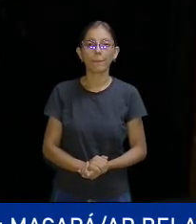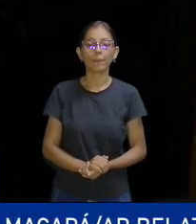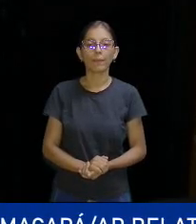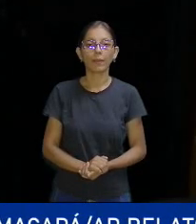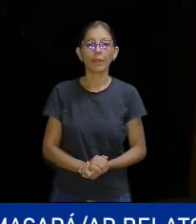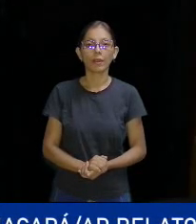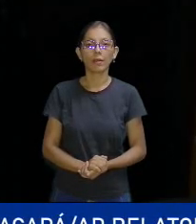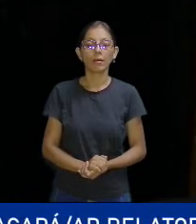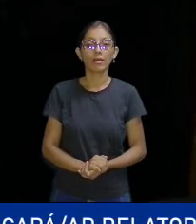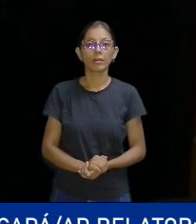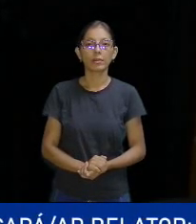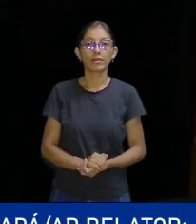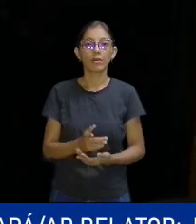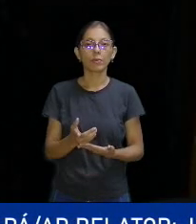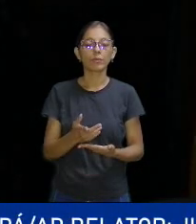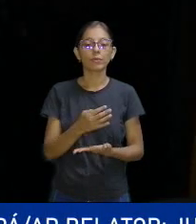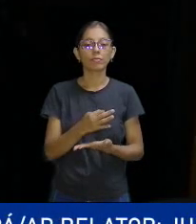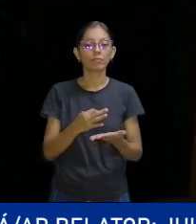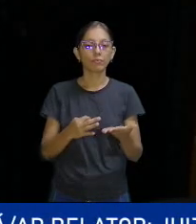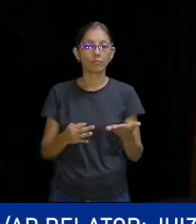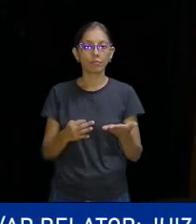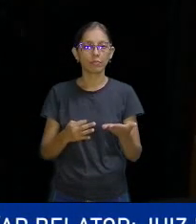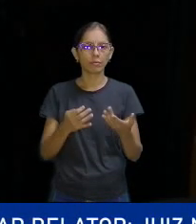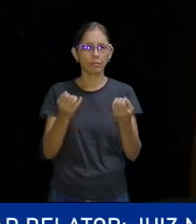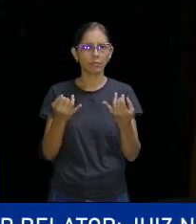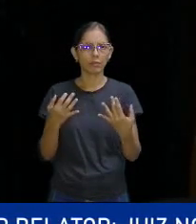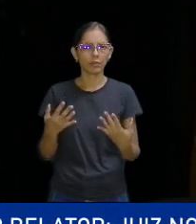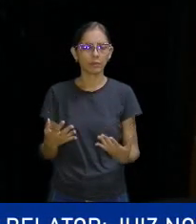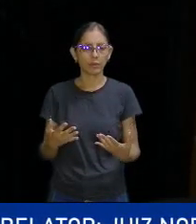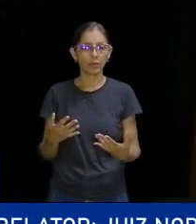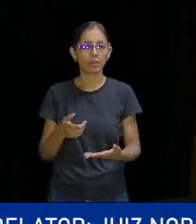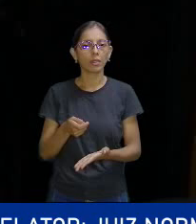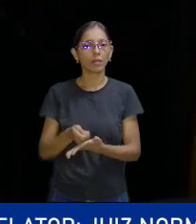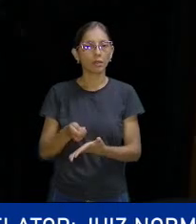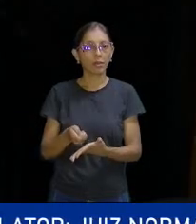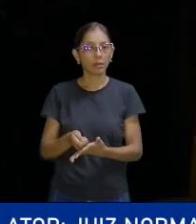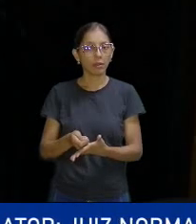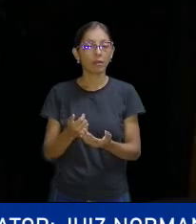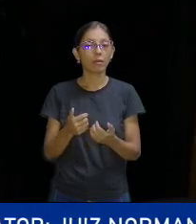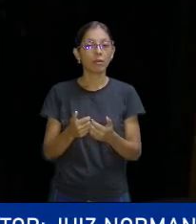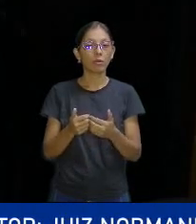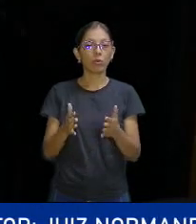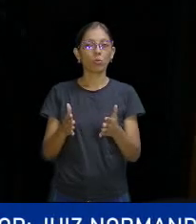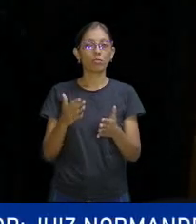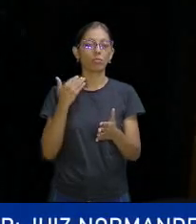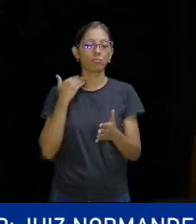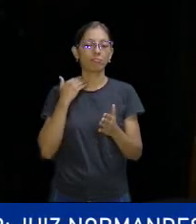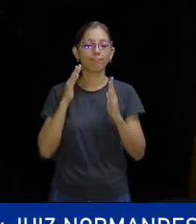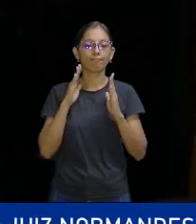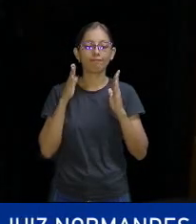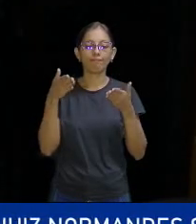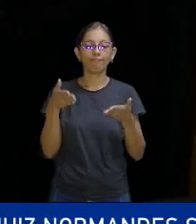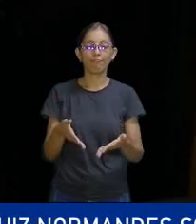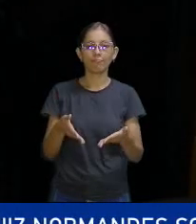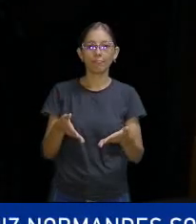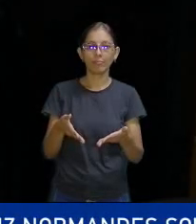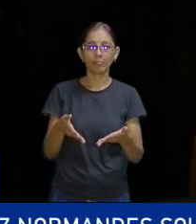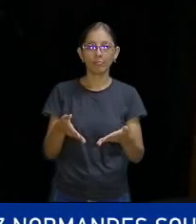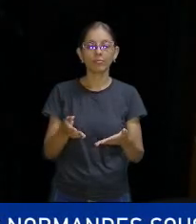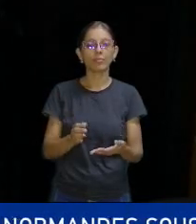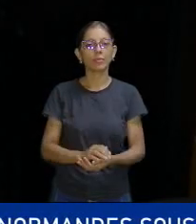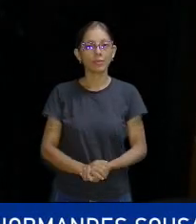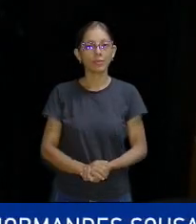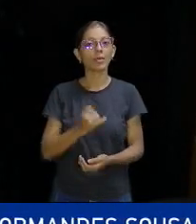bem, desse texto legal se observa que a premissa obrigatória é a abertura da conta específica, para que se possa